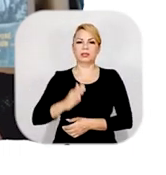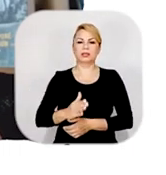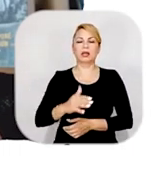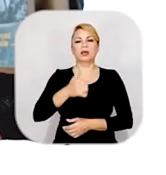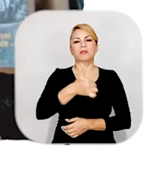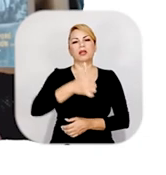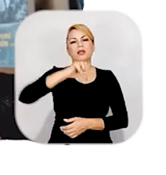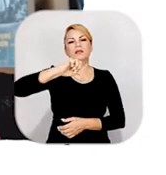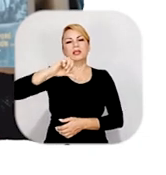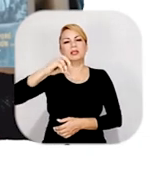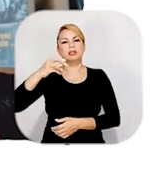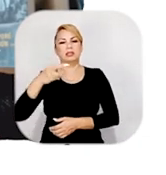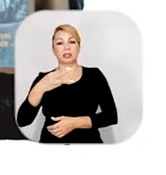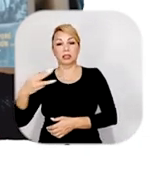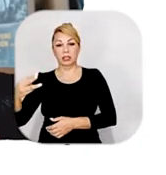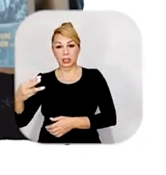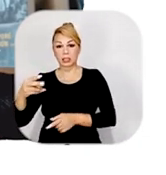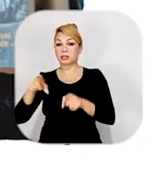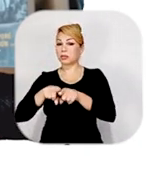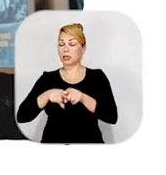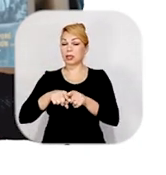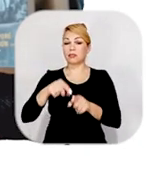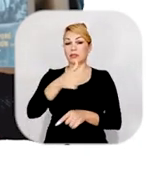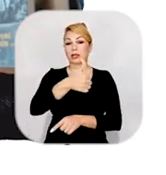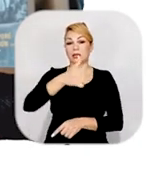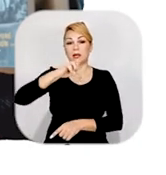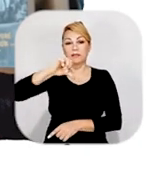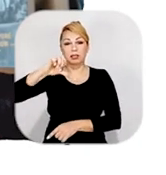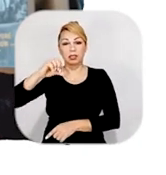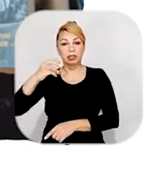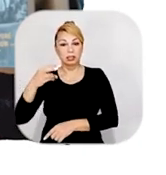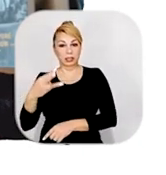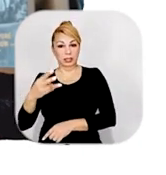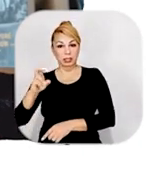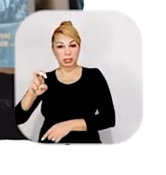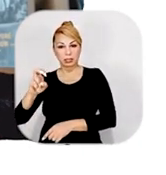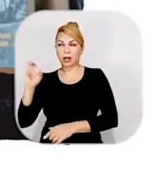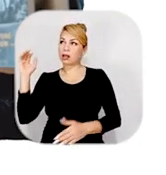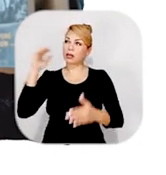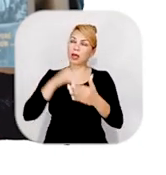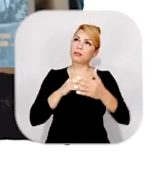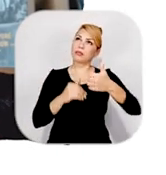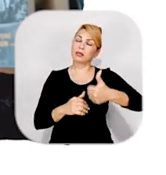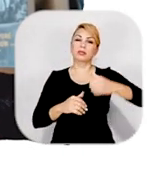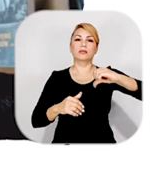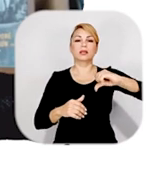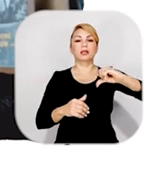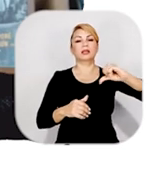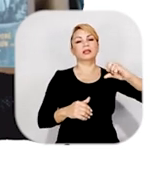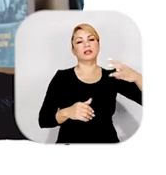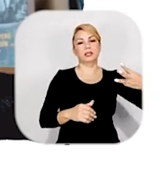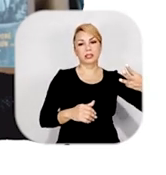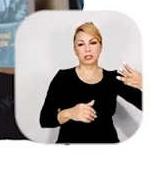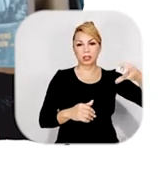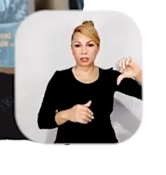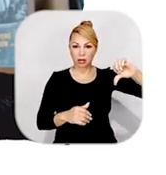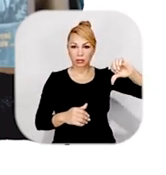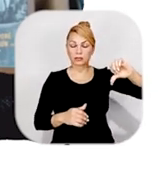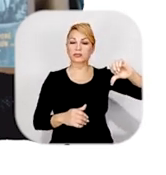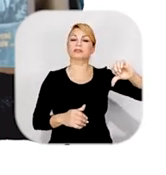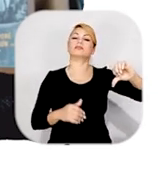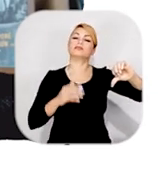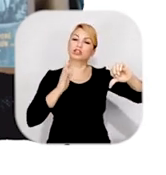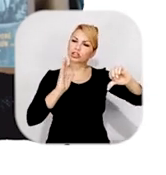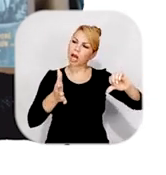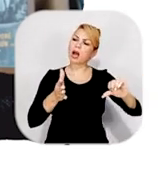e durante esses 4 anos, até 39, ele conseguiu fazer algumas publicações, ele escreveu os